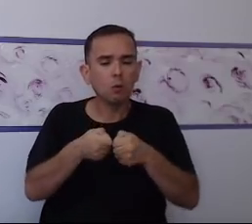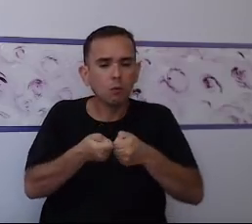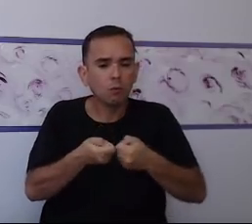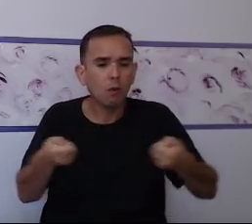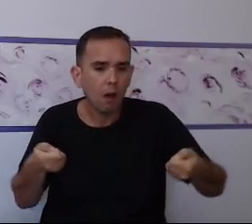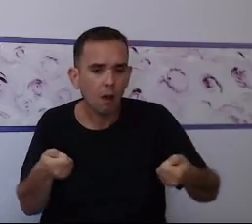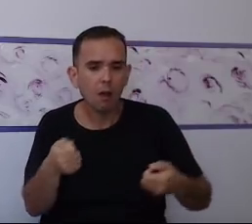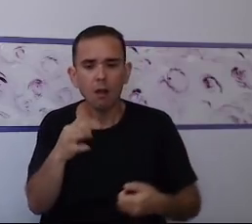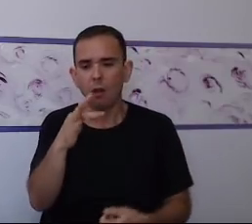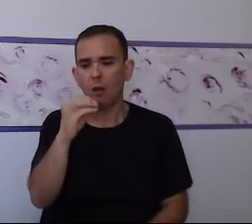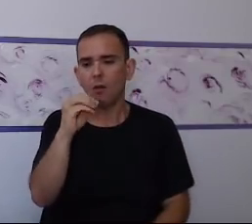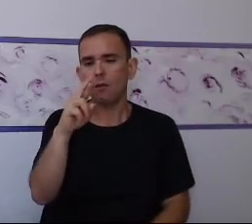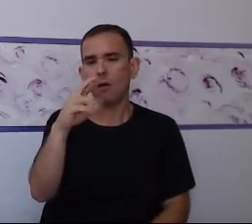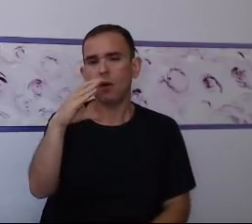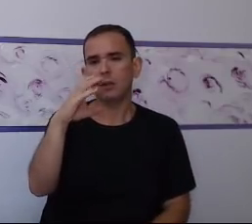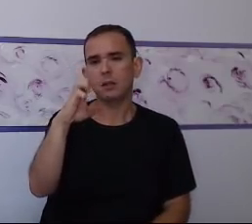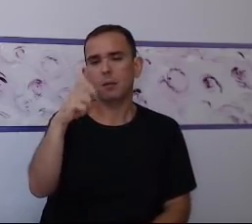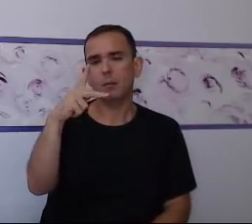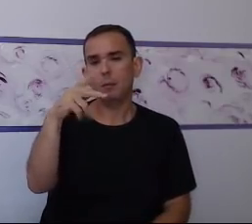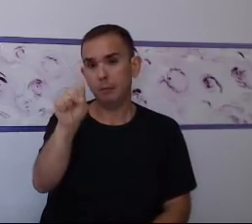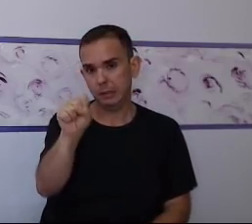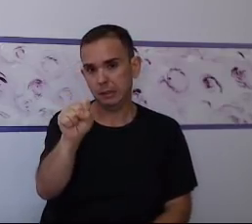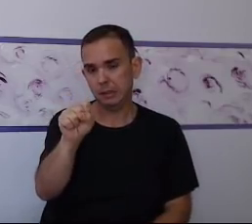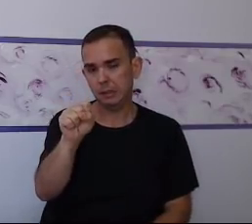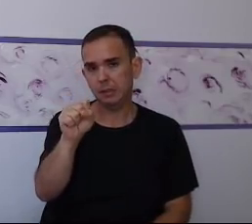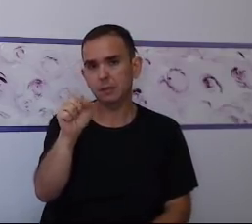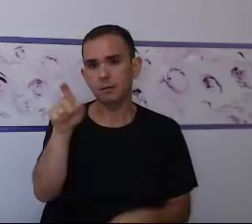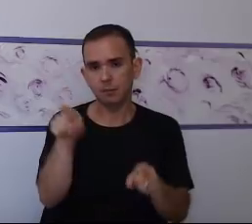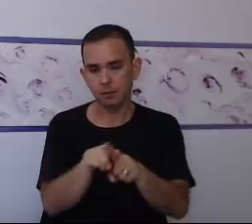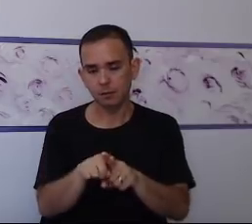do parto, né? Que é o perinatal, que a gente vai falar daqui a pouquinho.